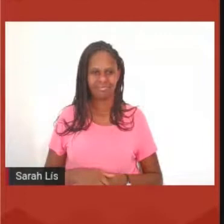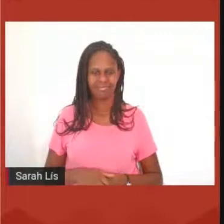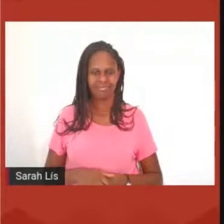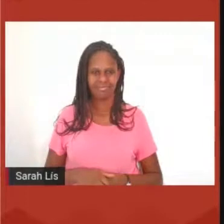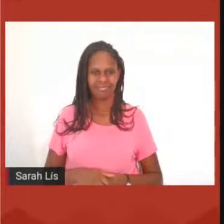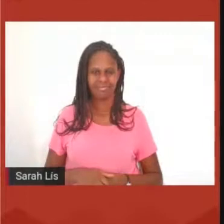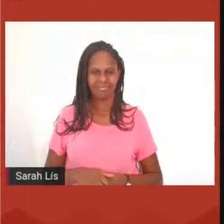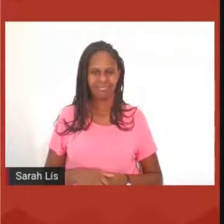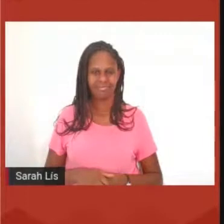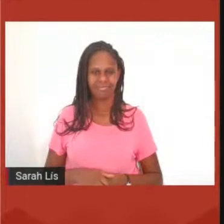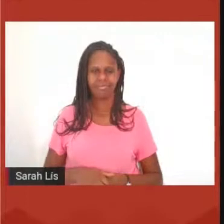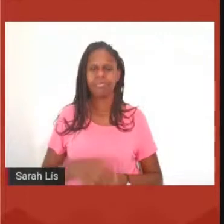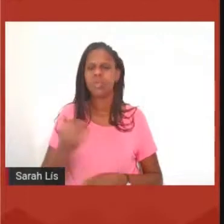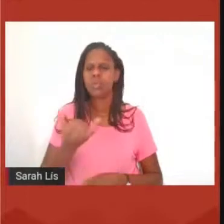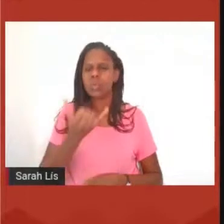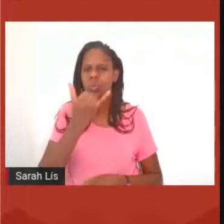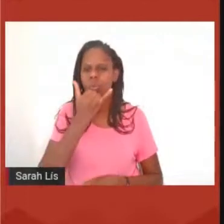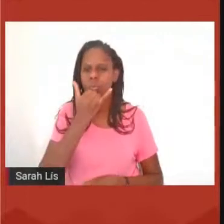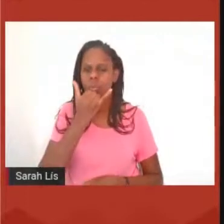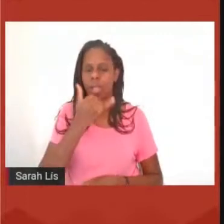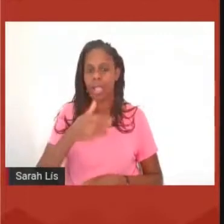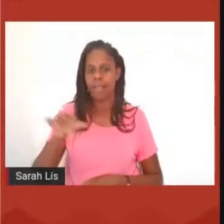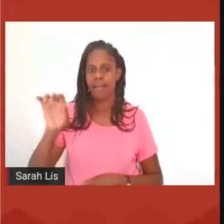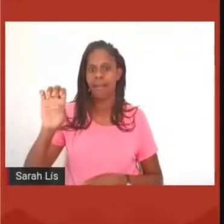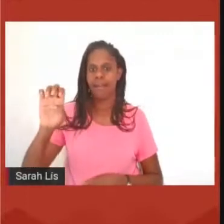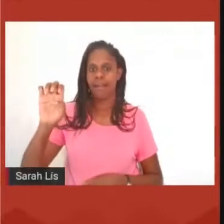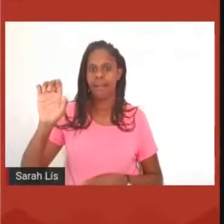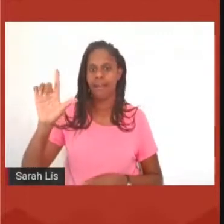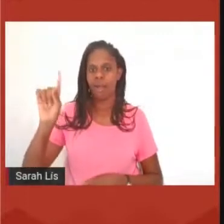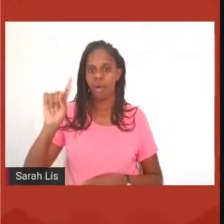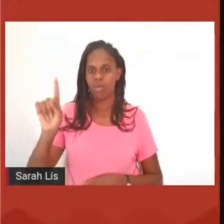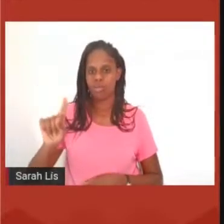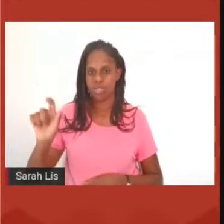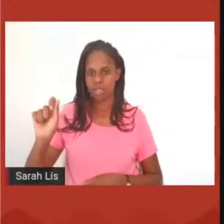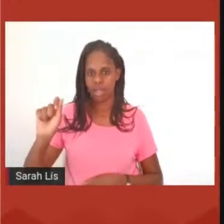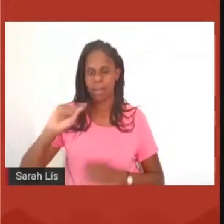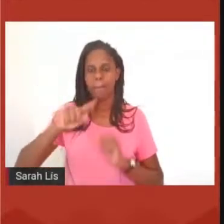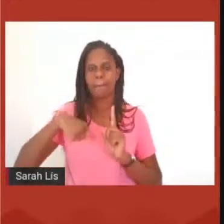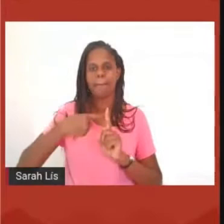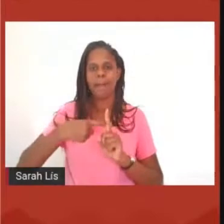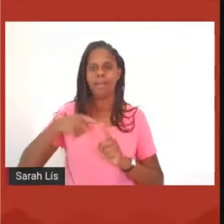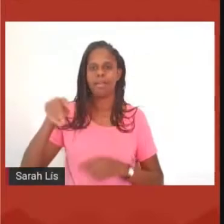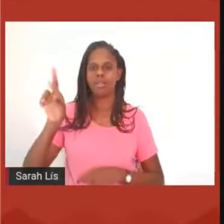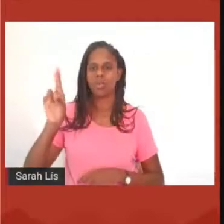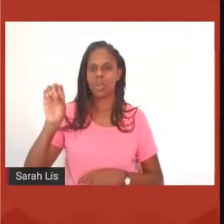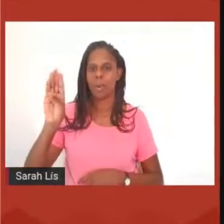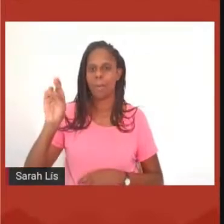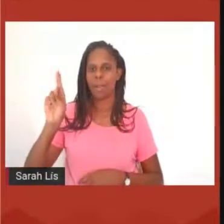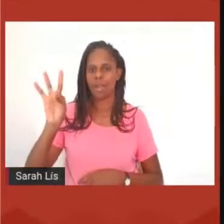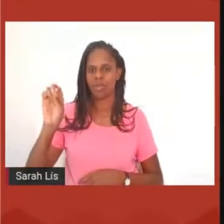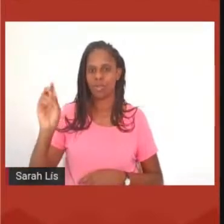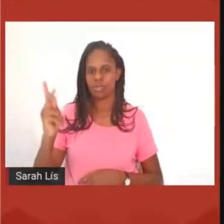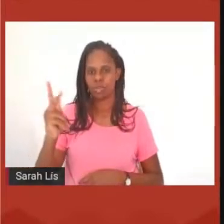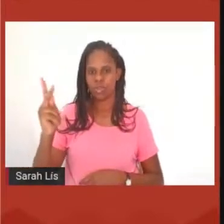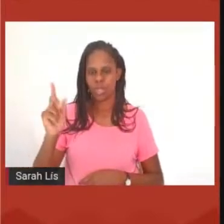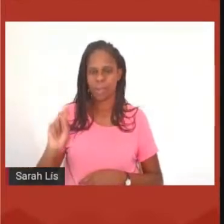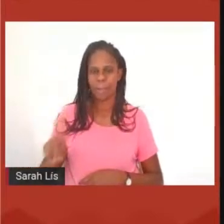Desculpa, tem a Elza e o Roberto com a mão levantada, mas eu não sei quem levantou primeiro. O Roberto.